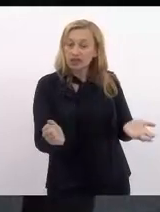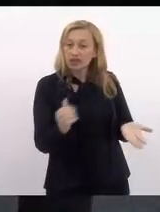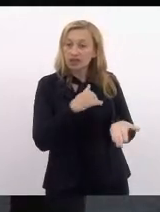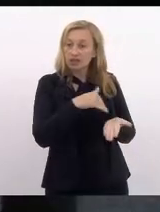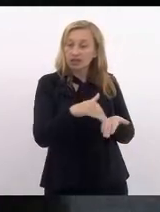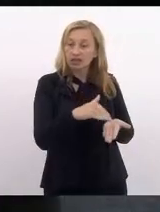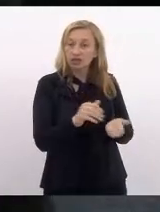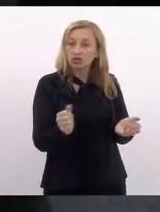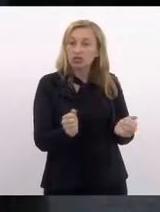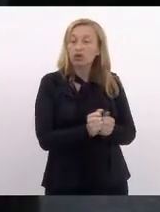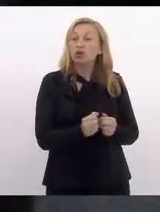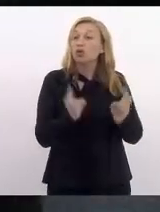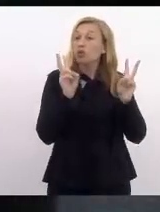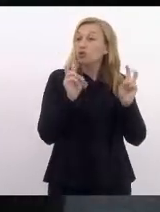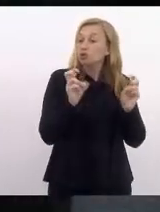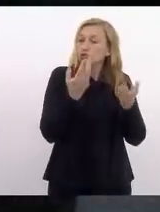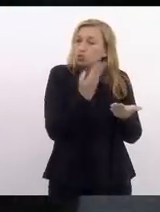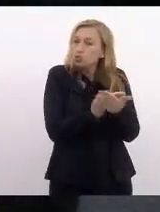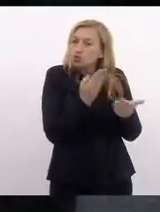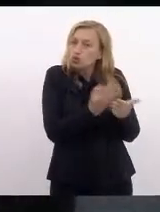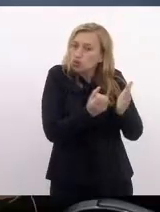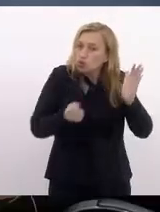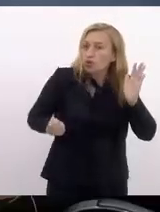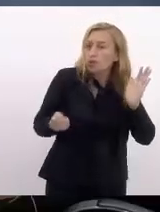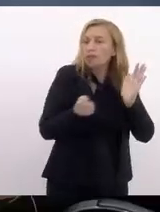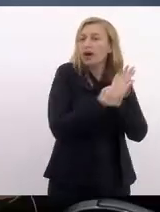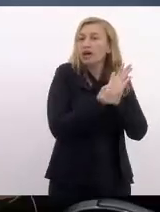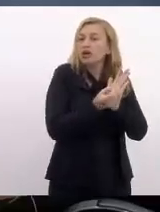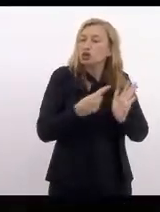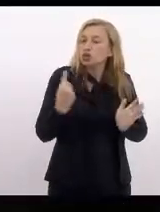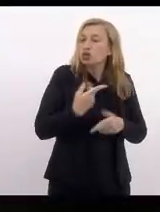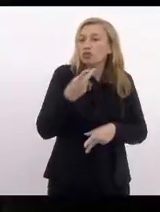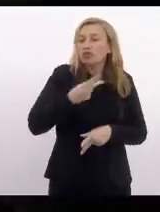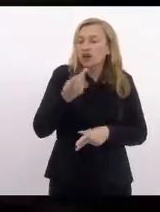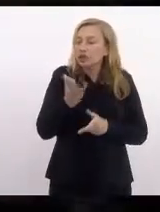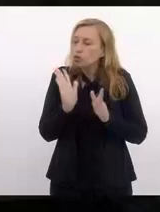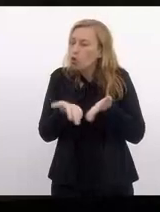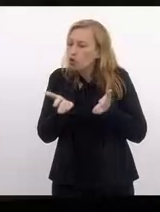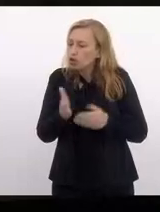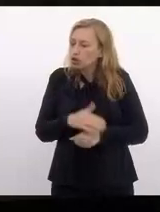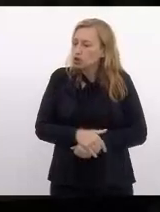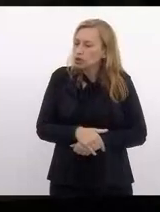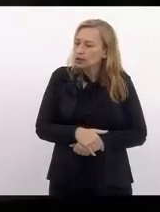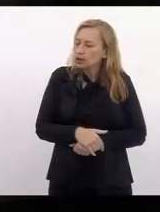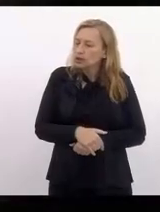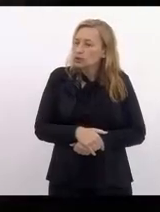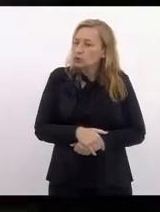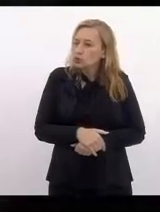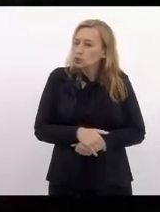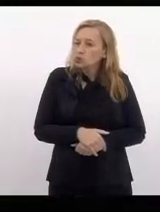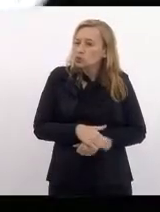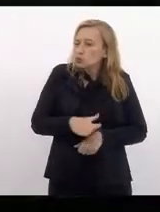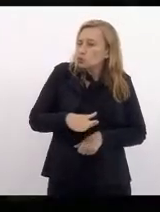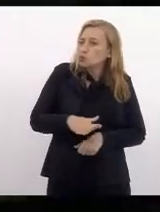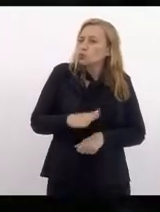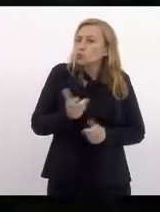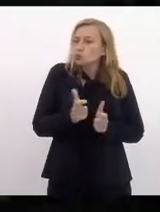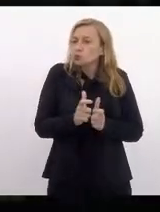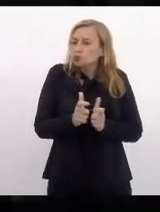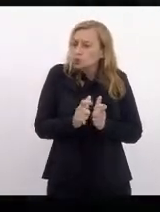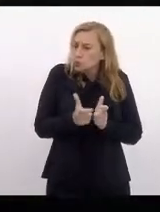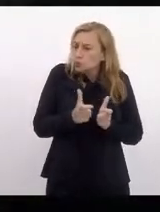conta da questão do estudo de impacto nós estamos falando aí hoje de algo muito